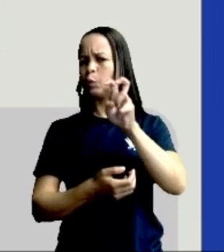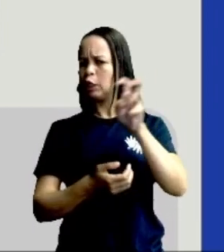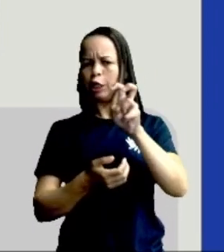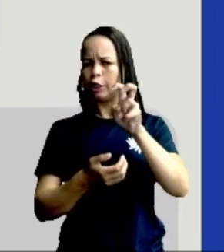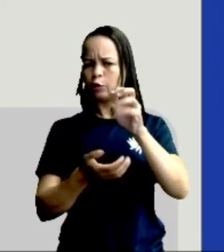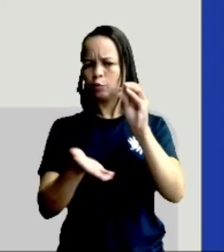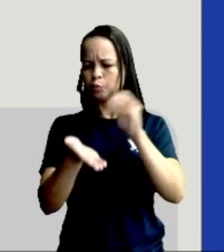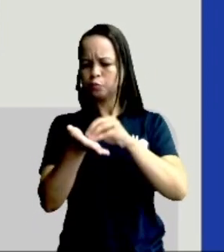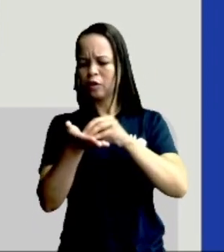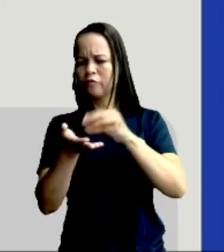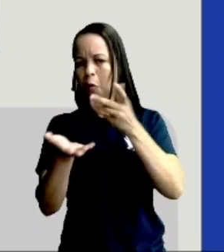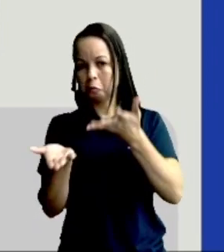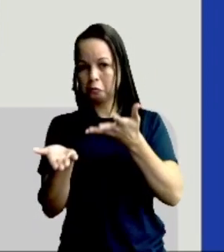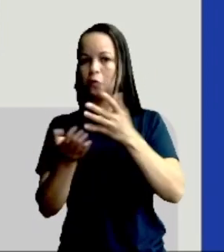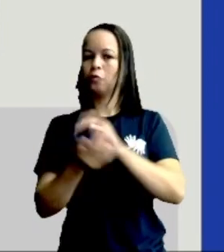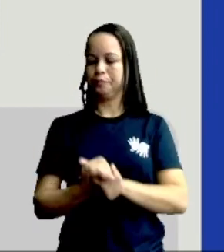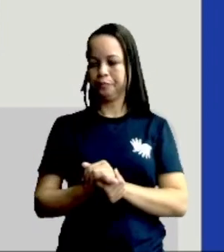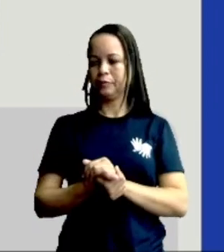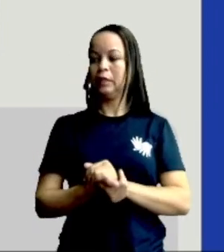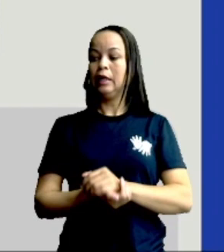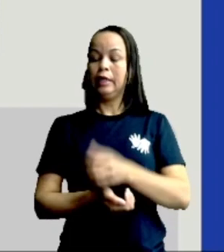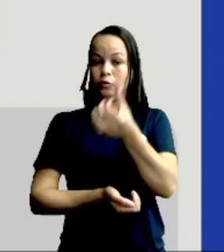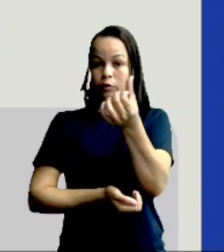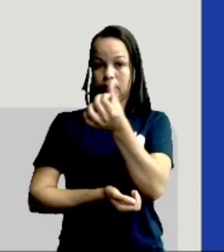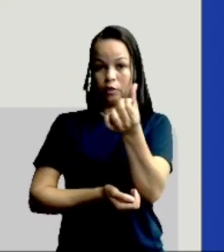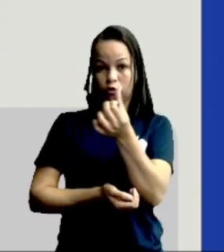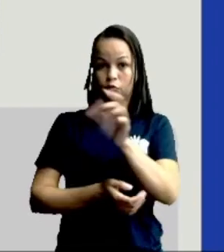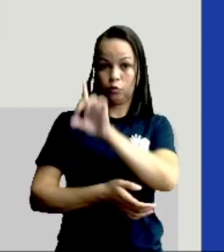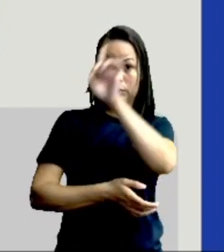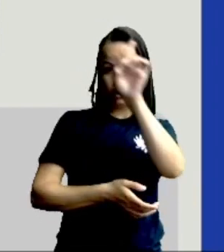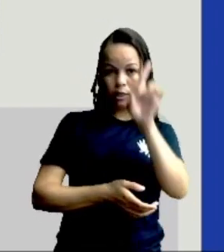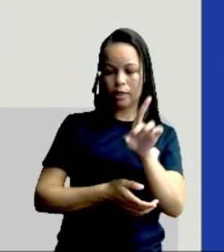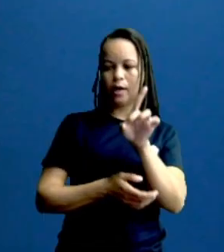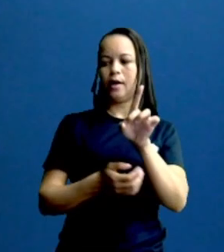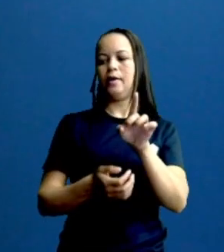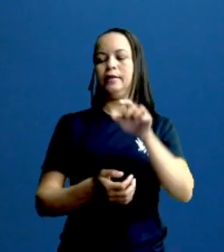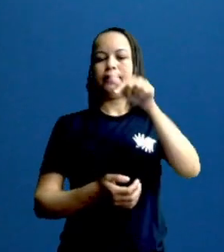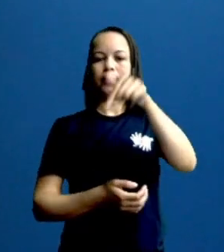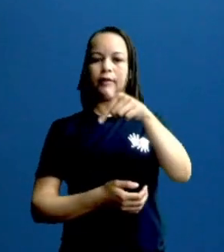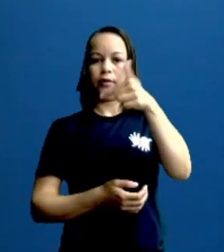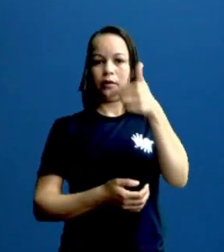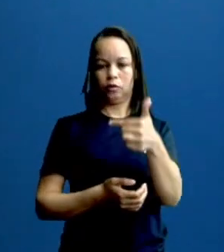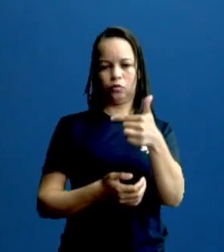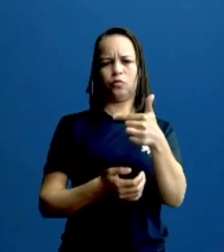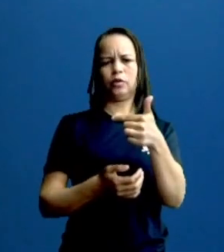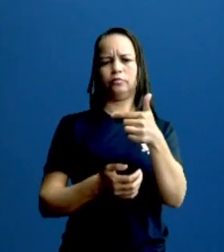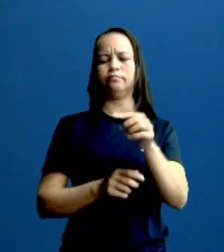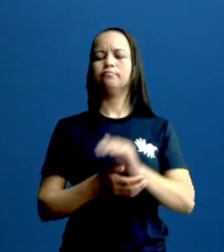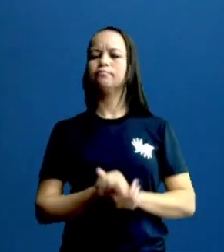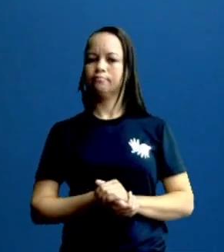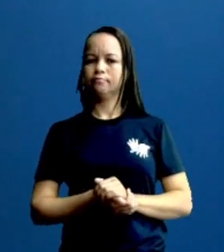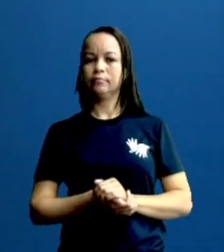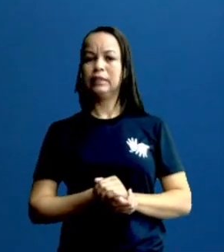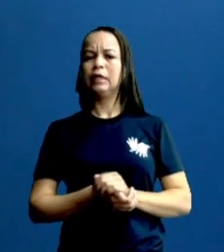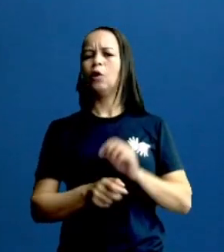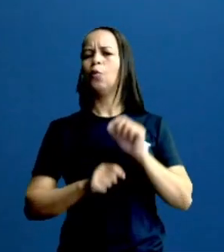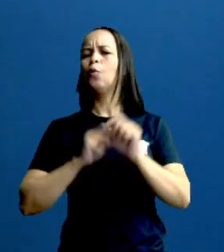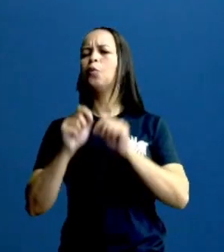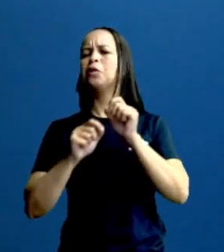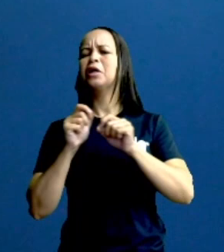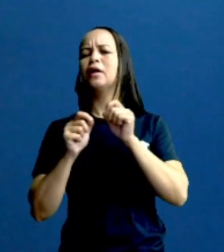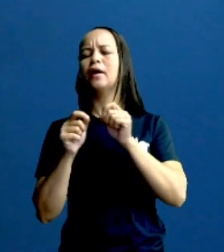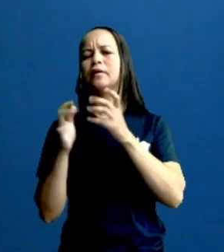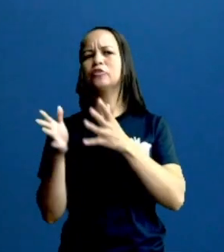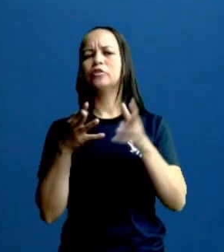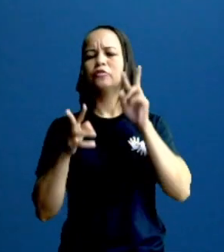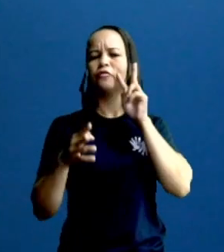dia, e ela registra aí no sexto dia 72 páginas. E aí, o que a gente vai fazer, né? Vamos